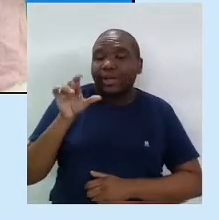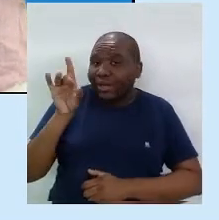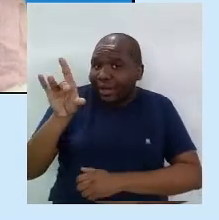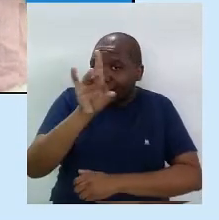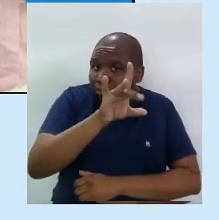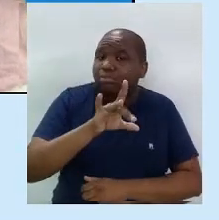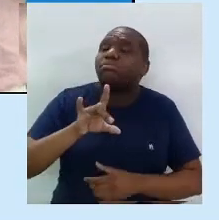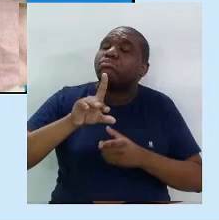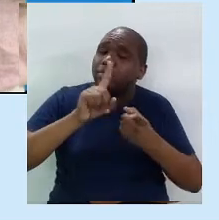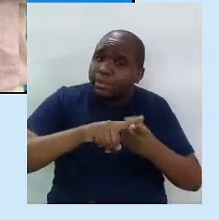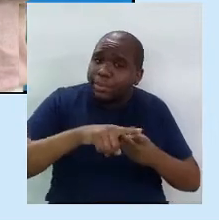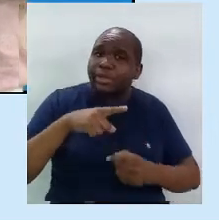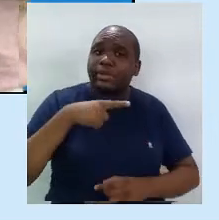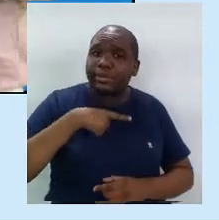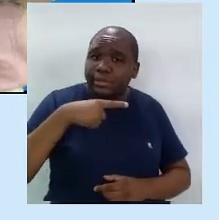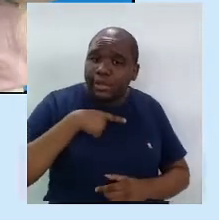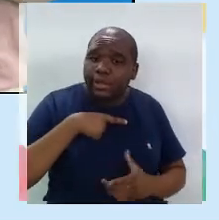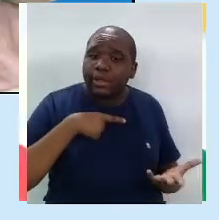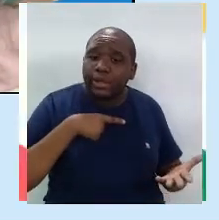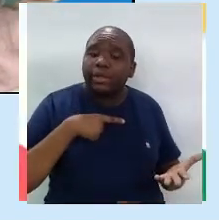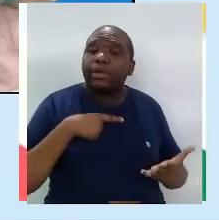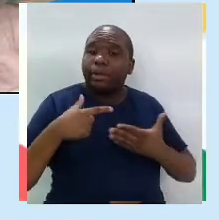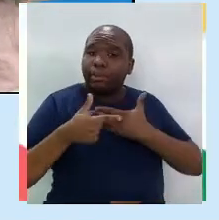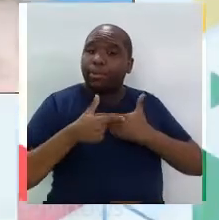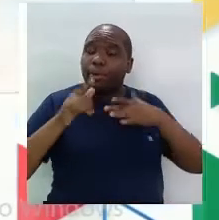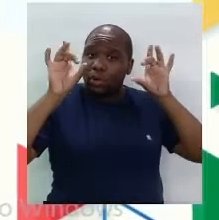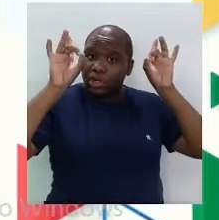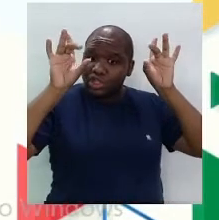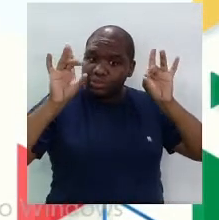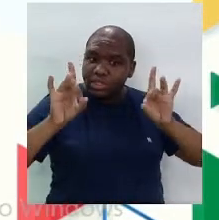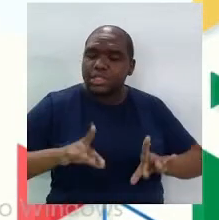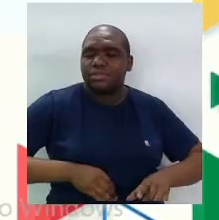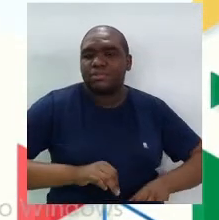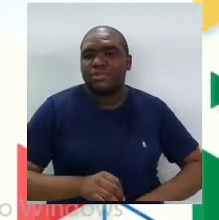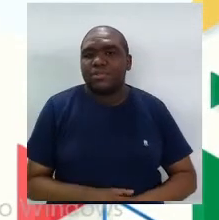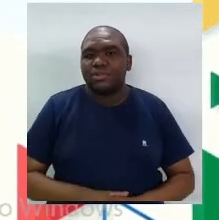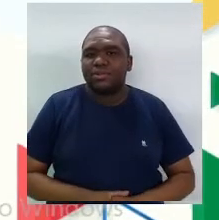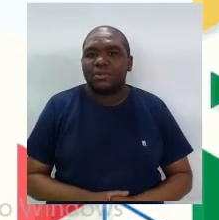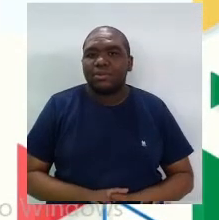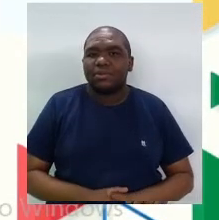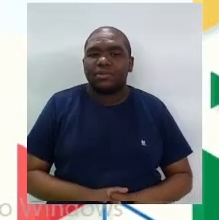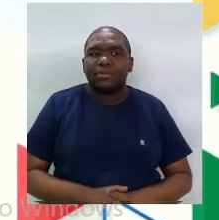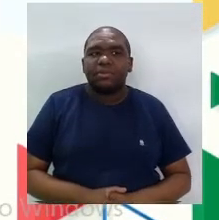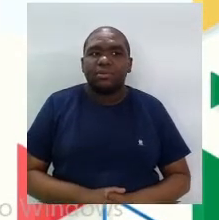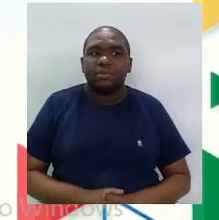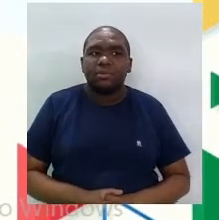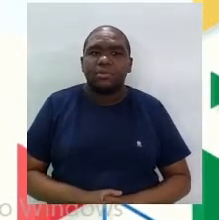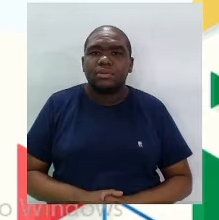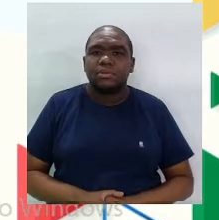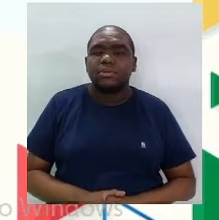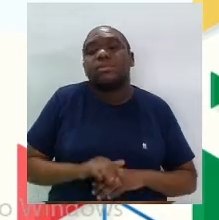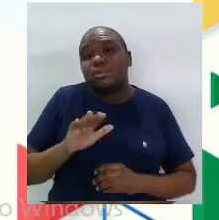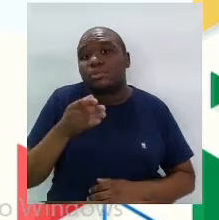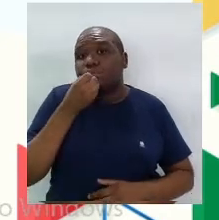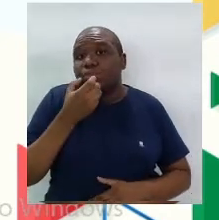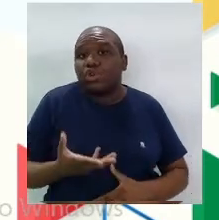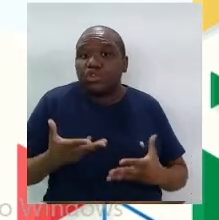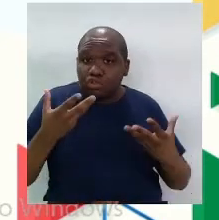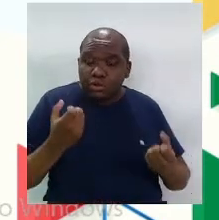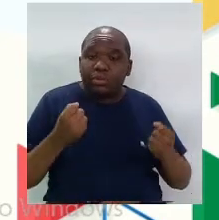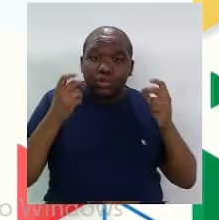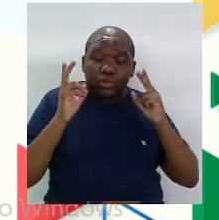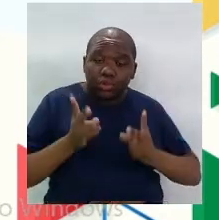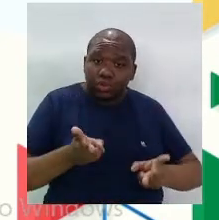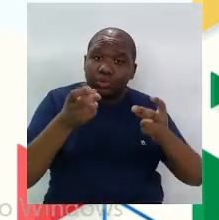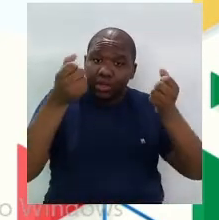onde cada um também vai ter a sua função específica. Bom, bora